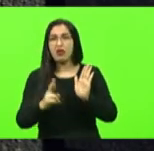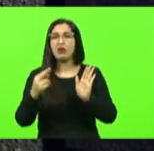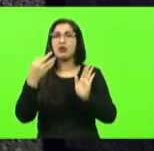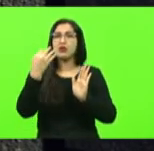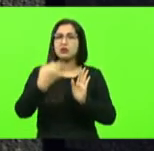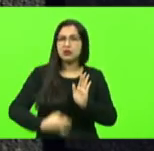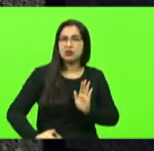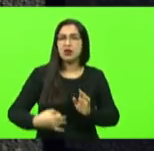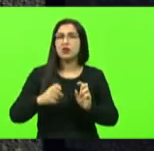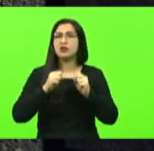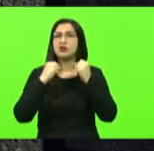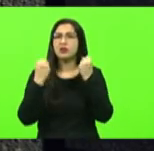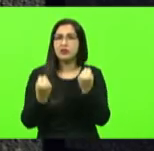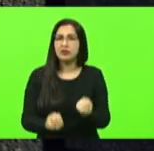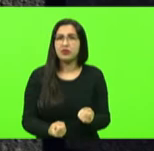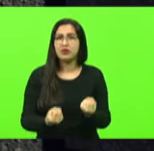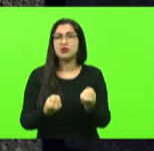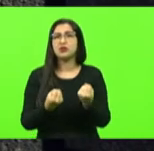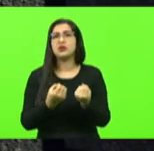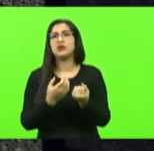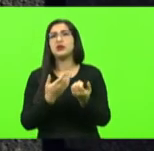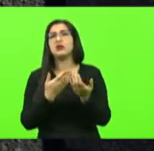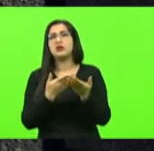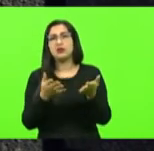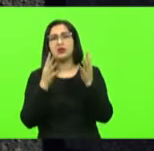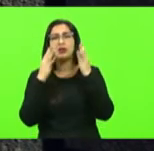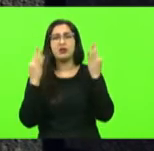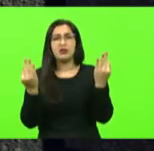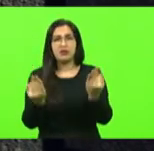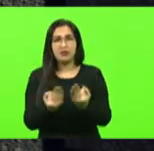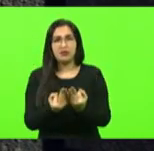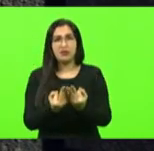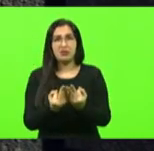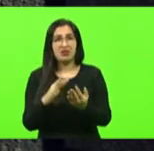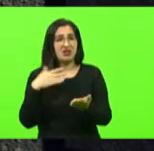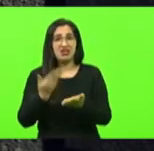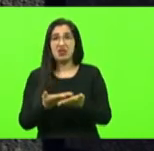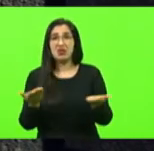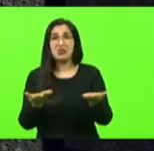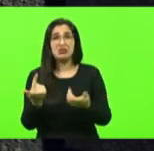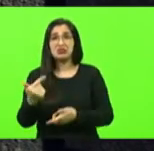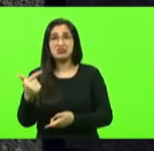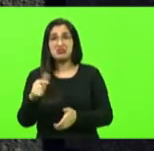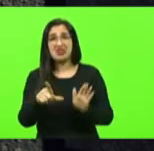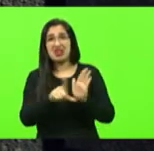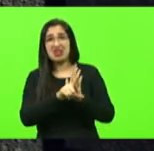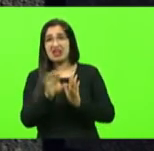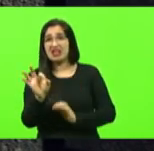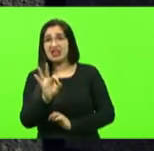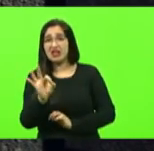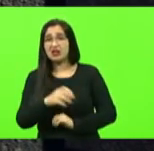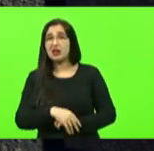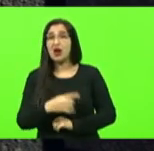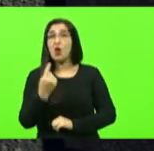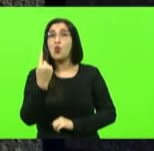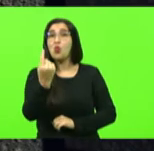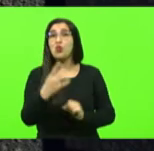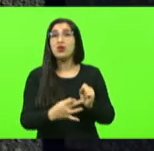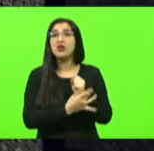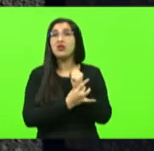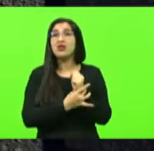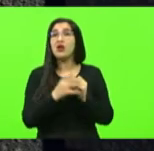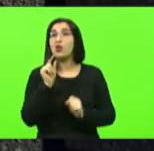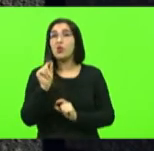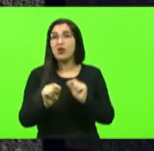que defende os atingidos por Parai, que não existe até hoje. A única garantia é a luta,